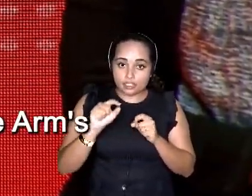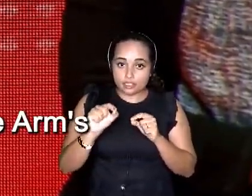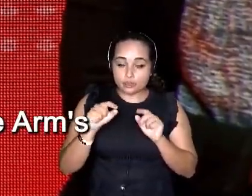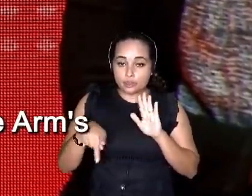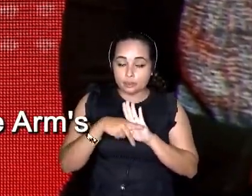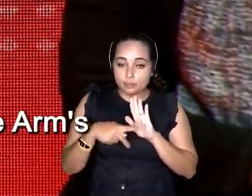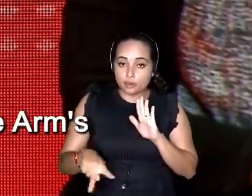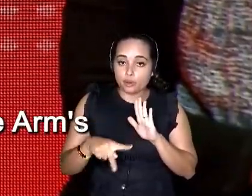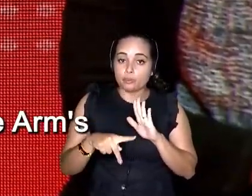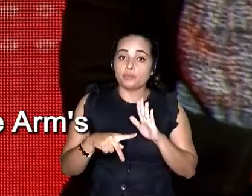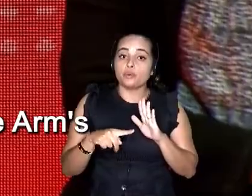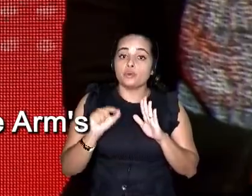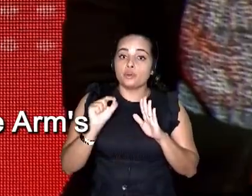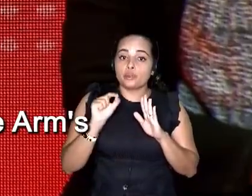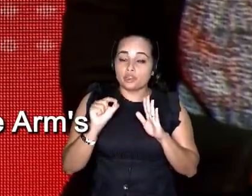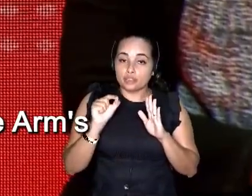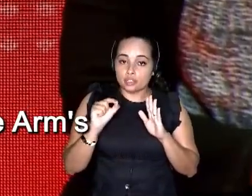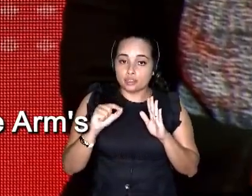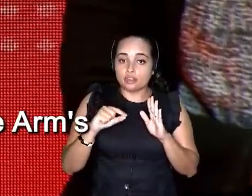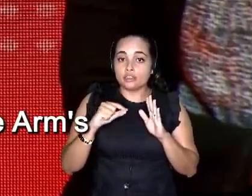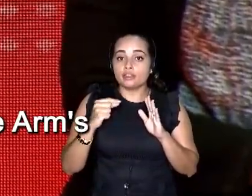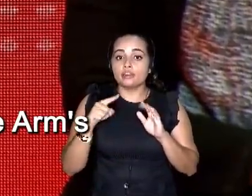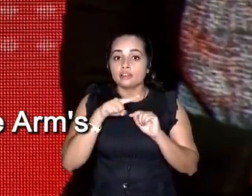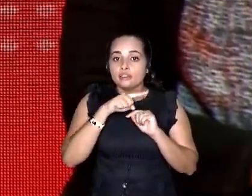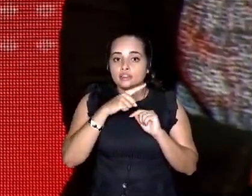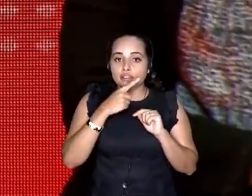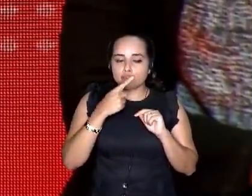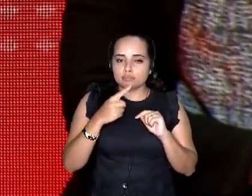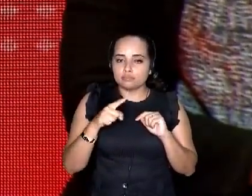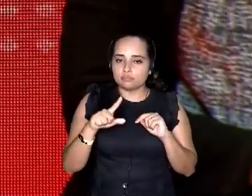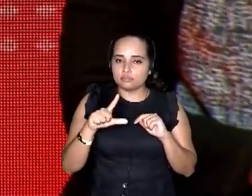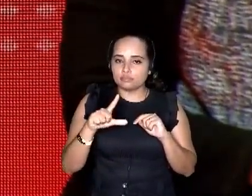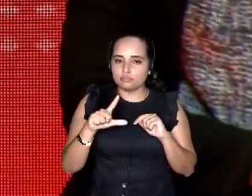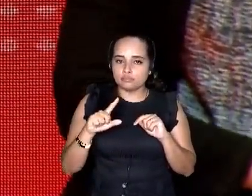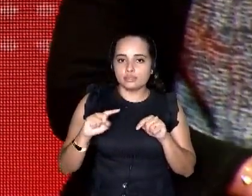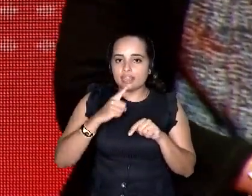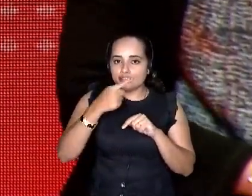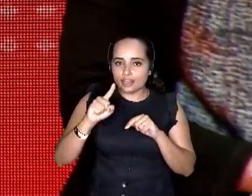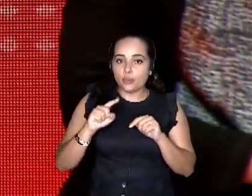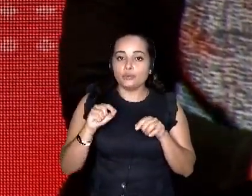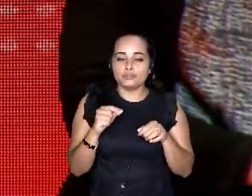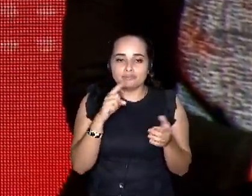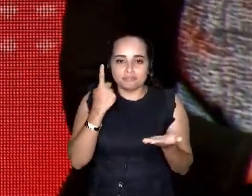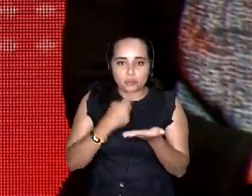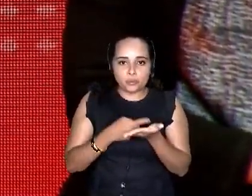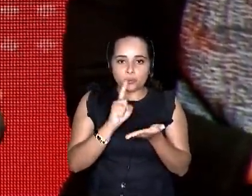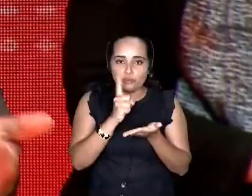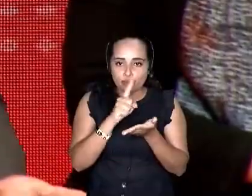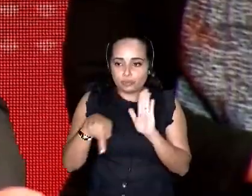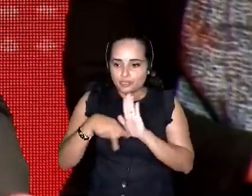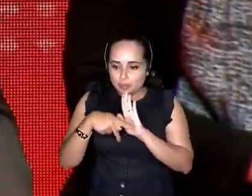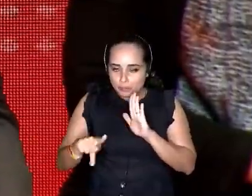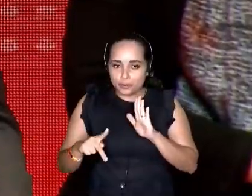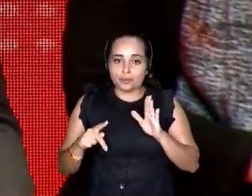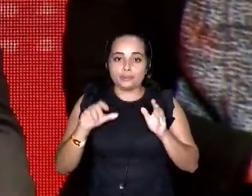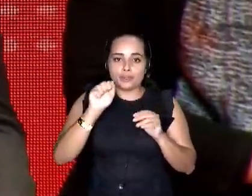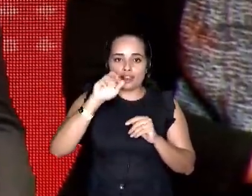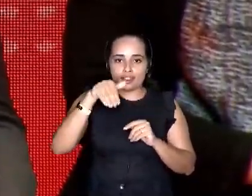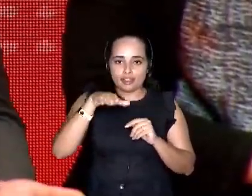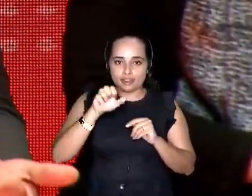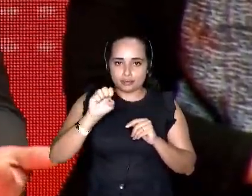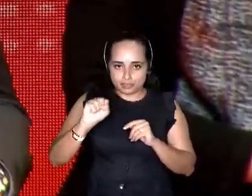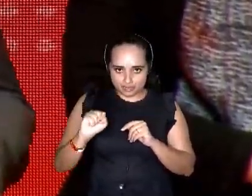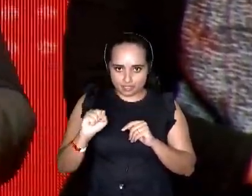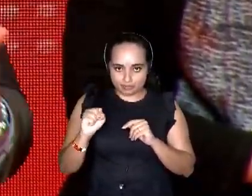attribution rule do não conformidade com Arm's Length Standard. Então, para o IRPJ e para a ACS, more likely than